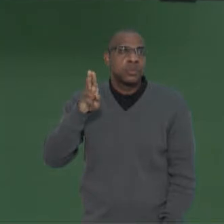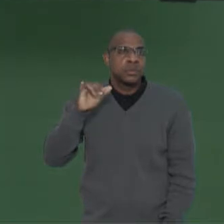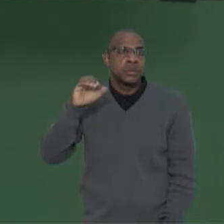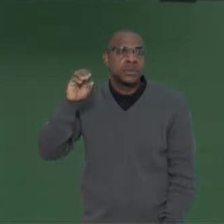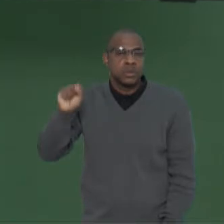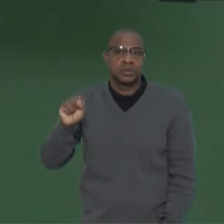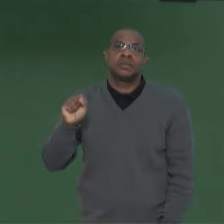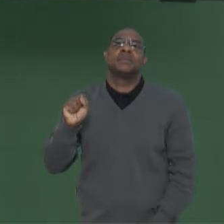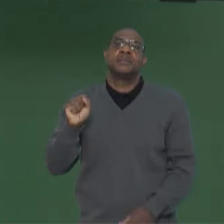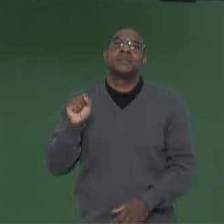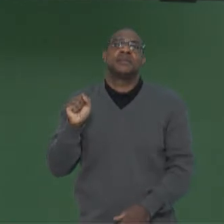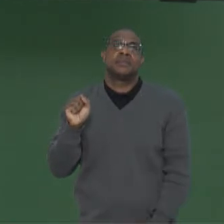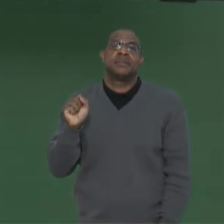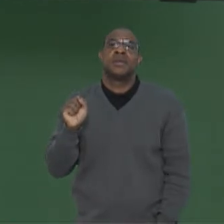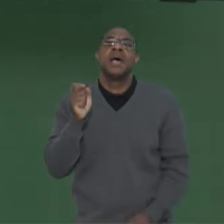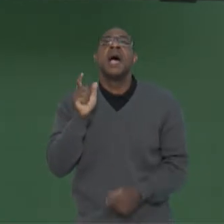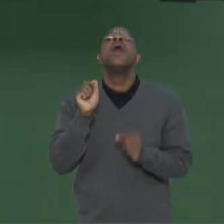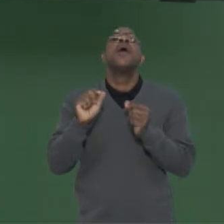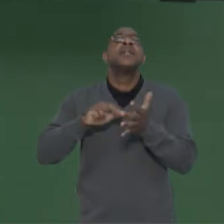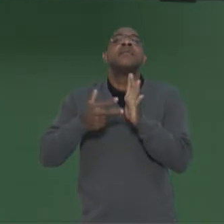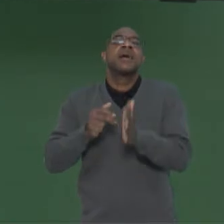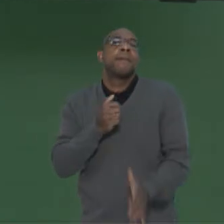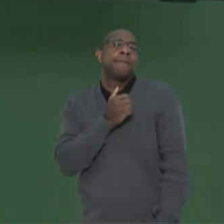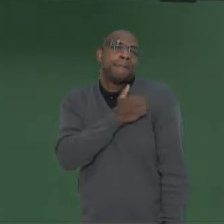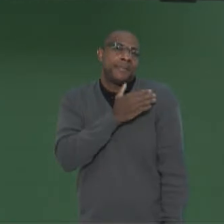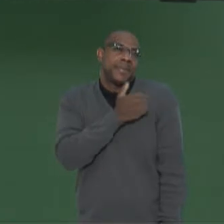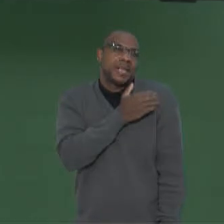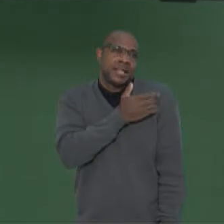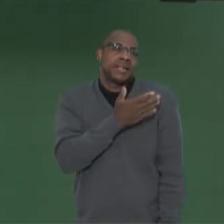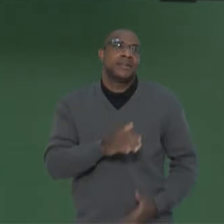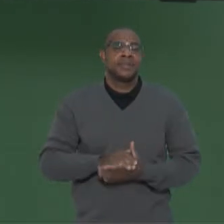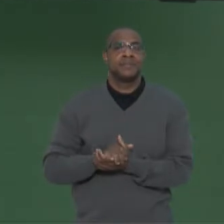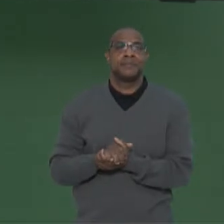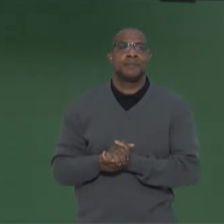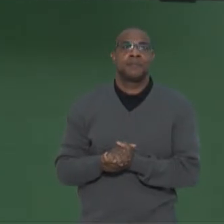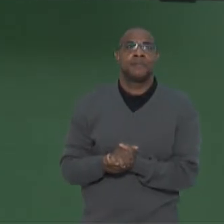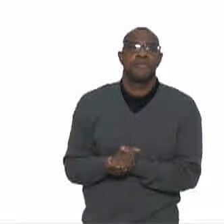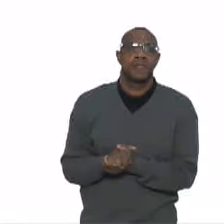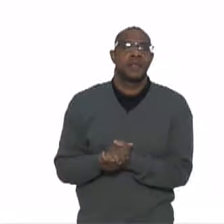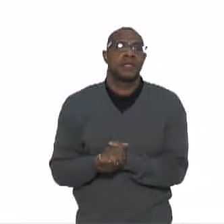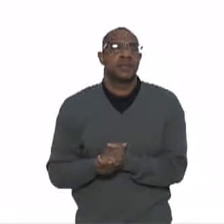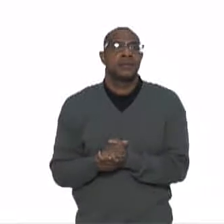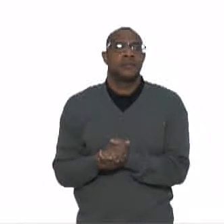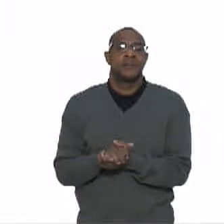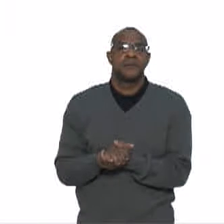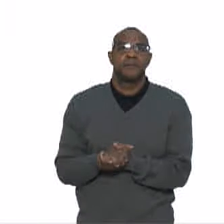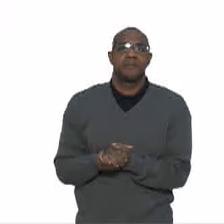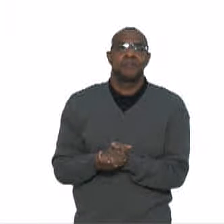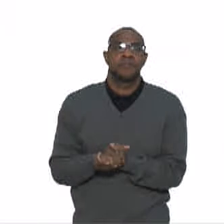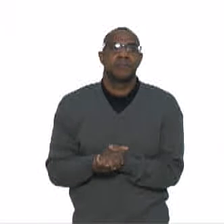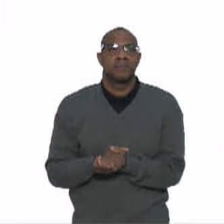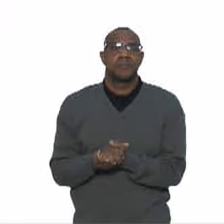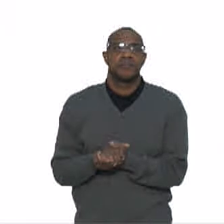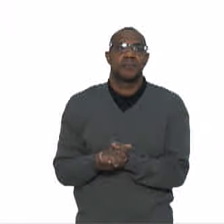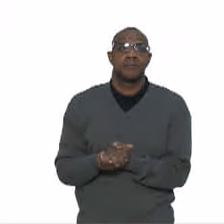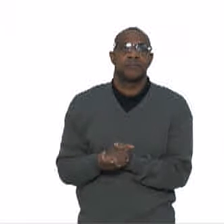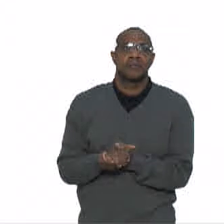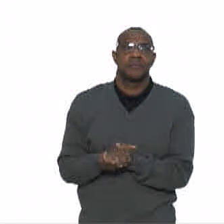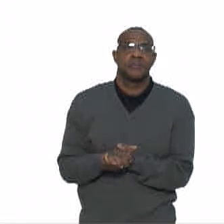que se tem, né? Preconceber algo, então, preconceito. Principalmente a respeito das